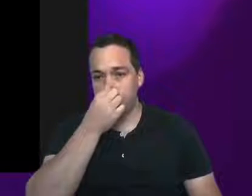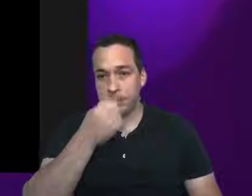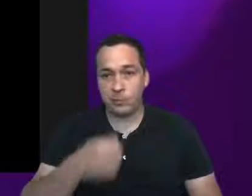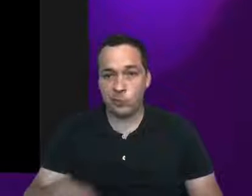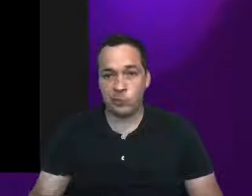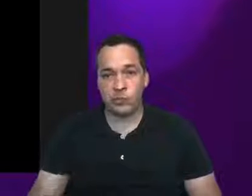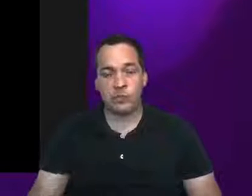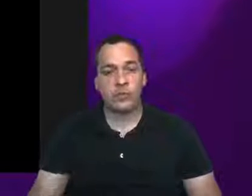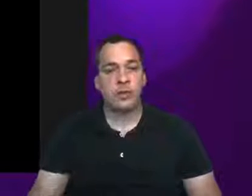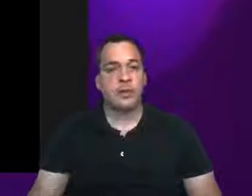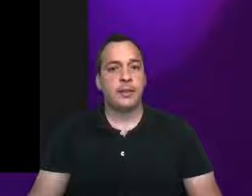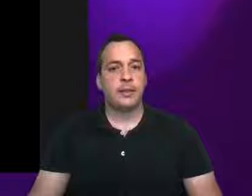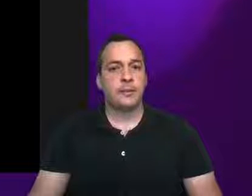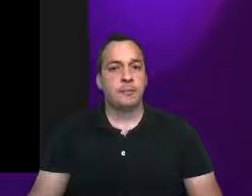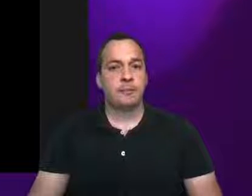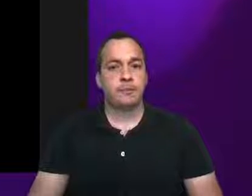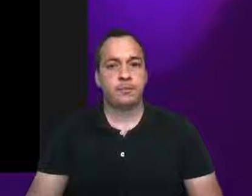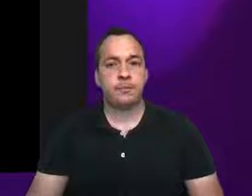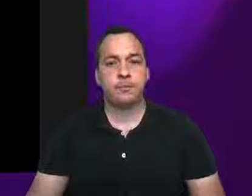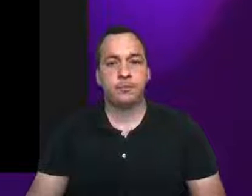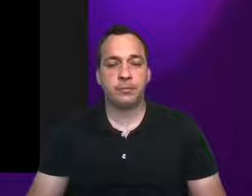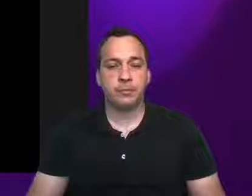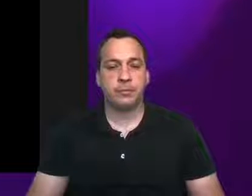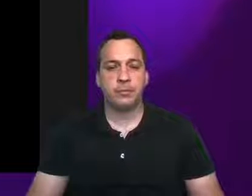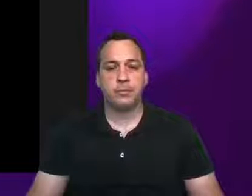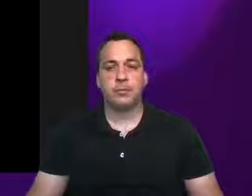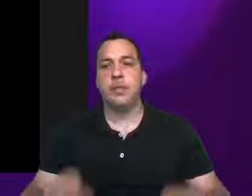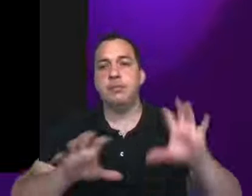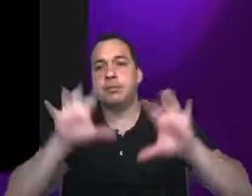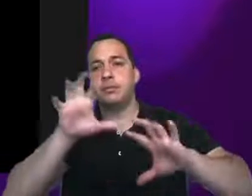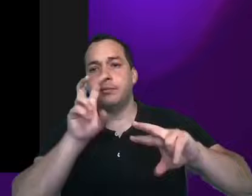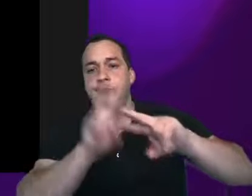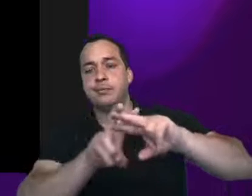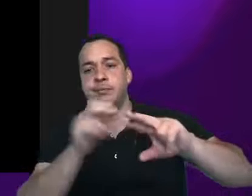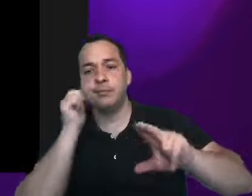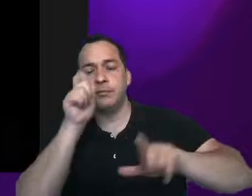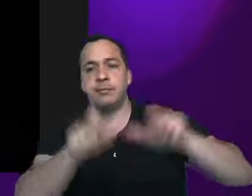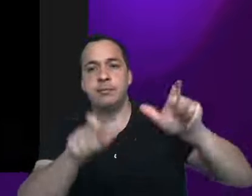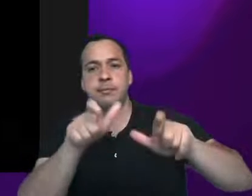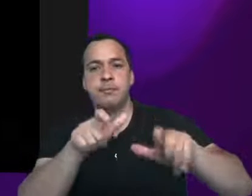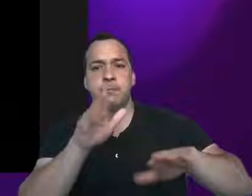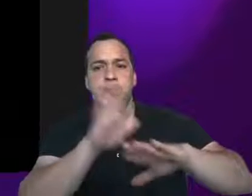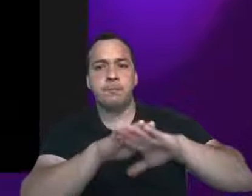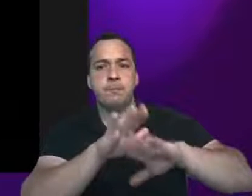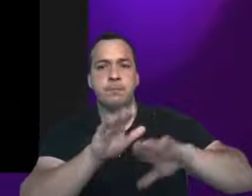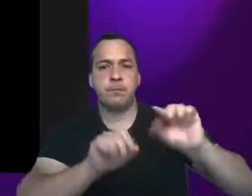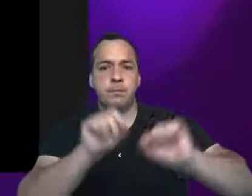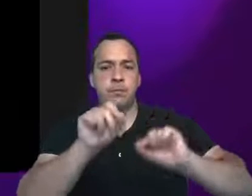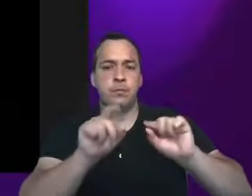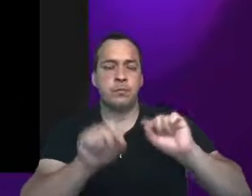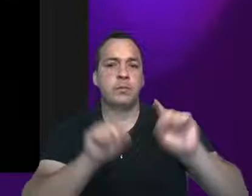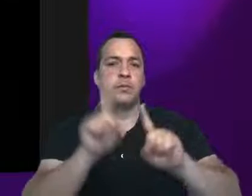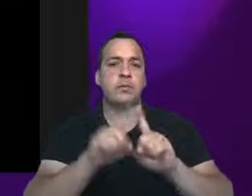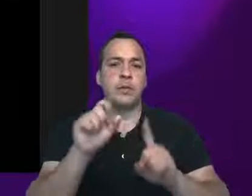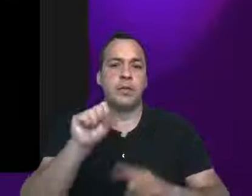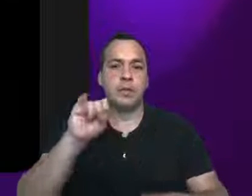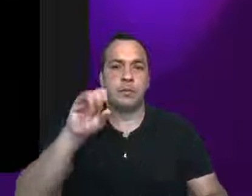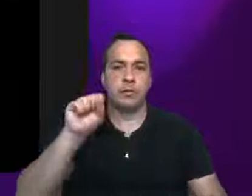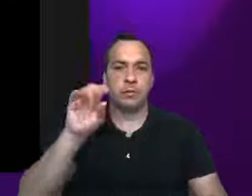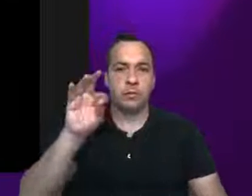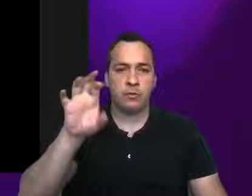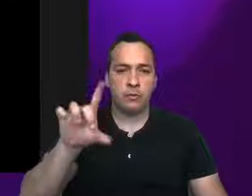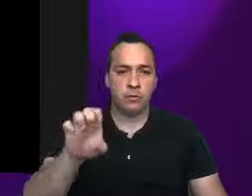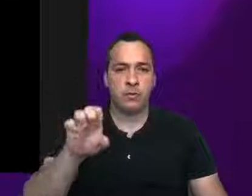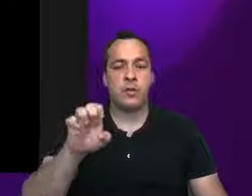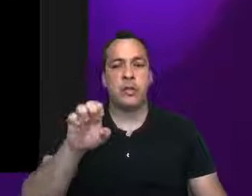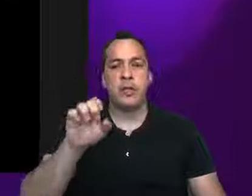ele vai ficar menor do que a minha diástole. Isso vai se inverter, é a sístole reversa. Já a